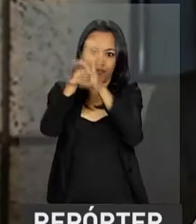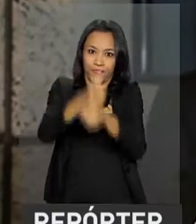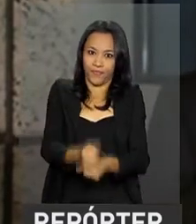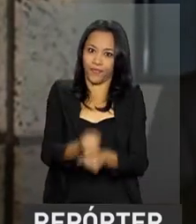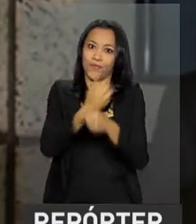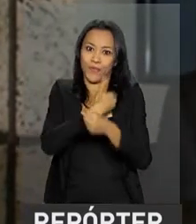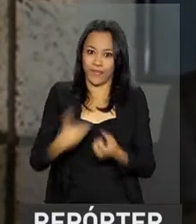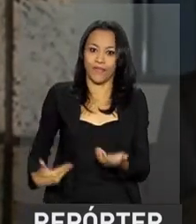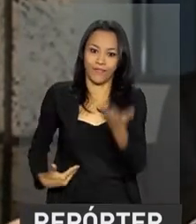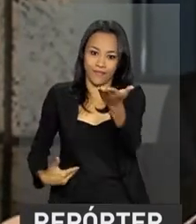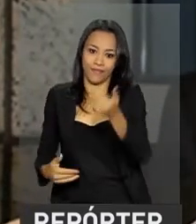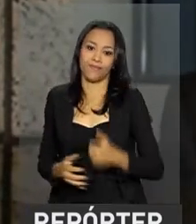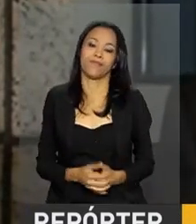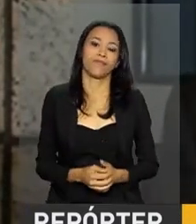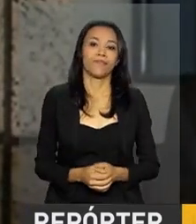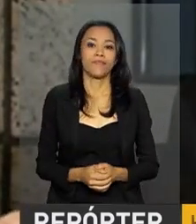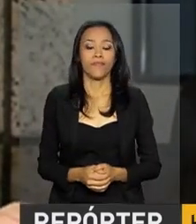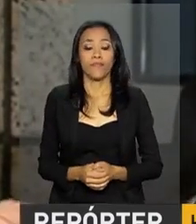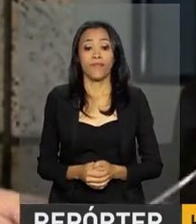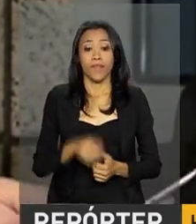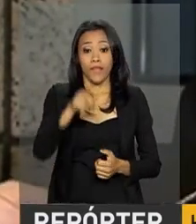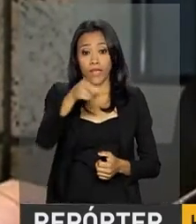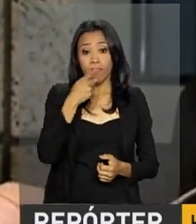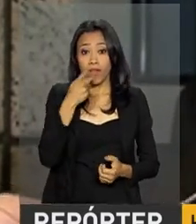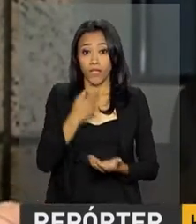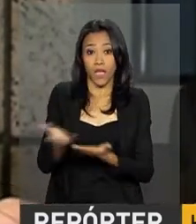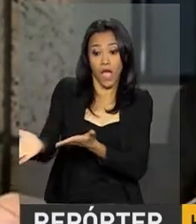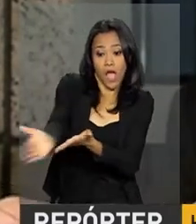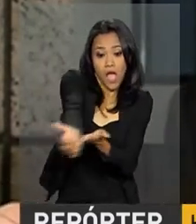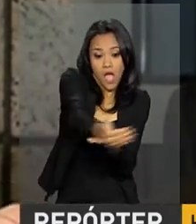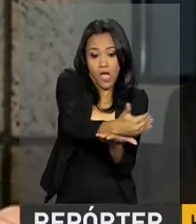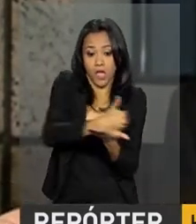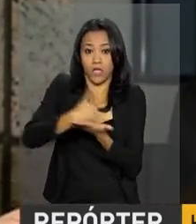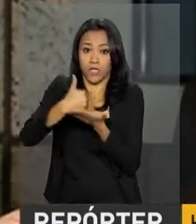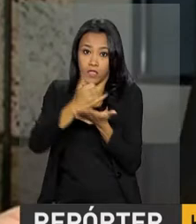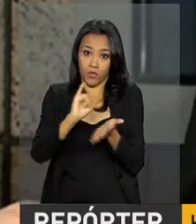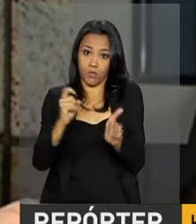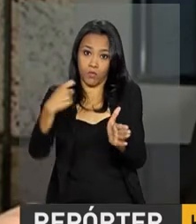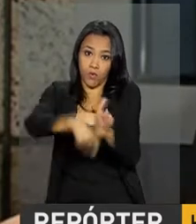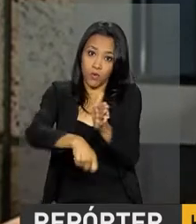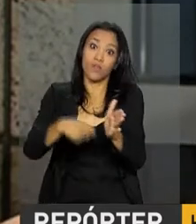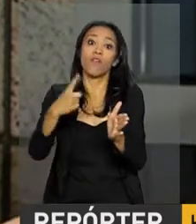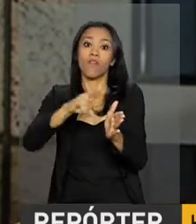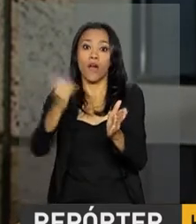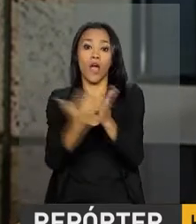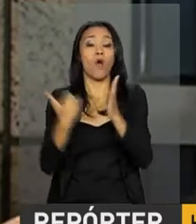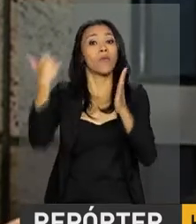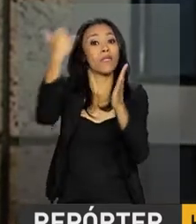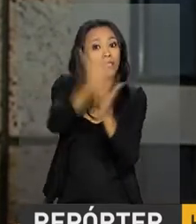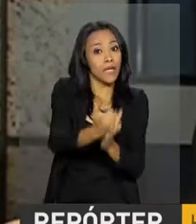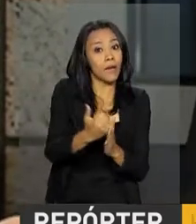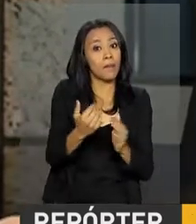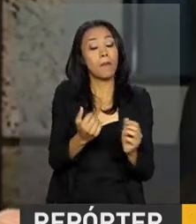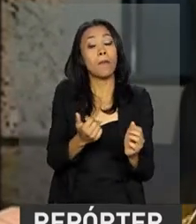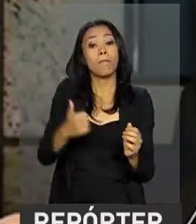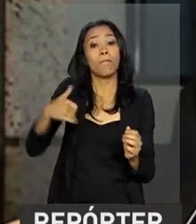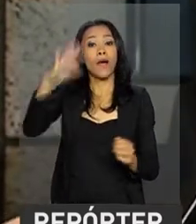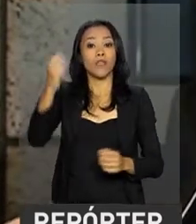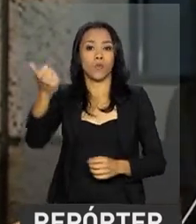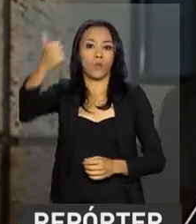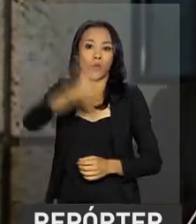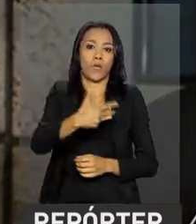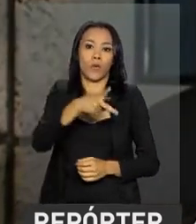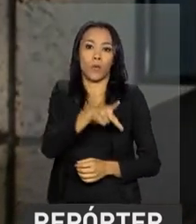a amazon ela tende a crescer mais do que o filho quando o filho está crescendo e trânsito de